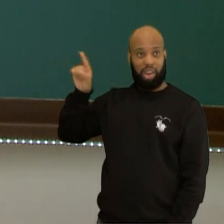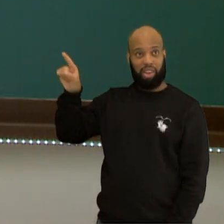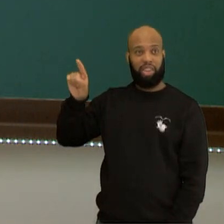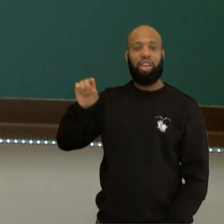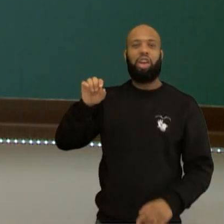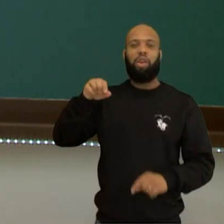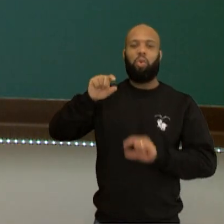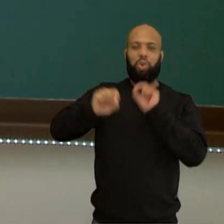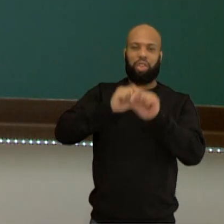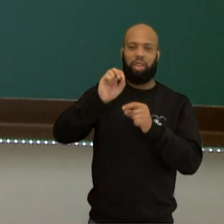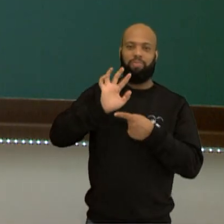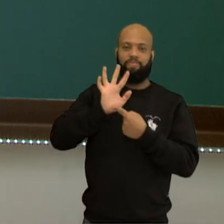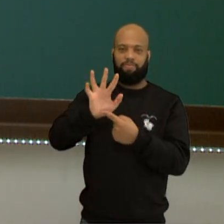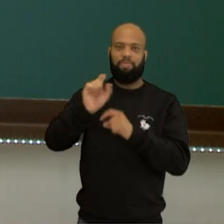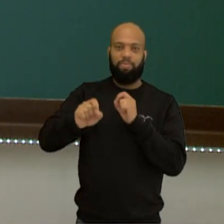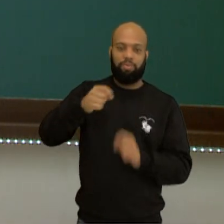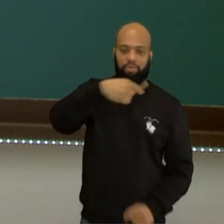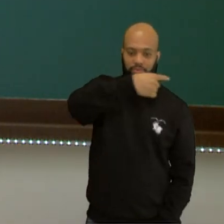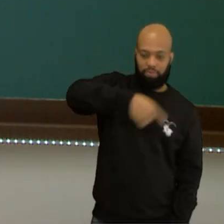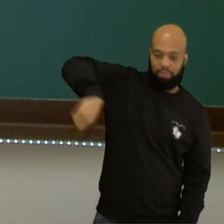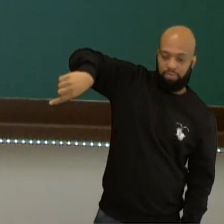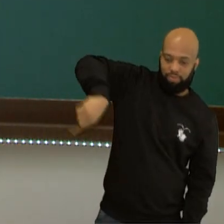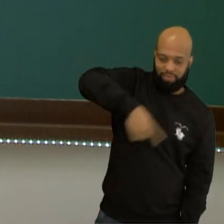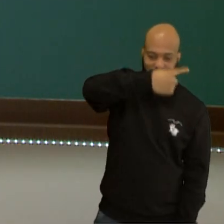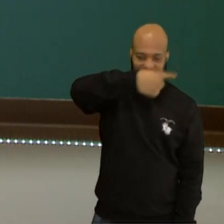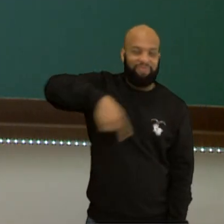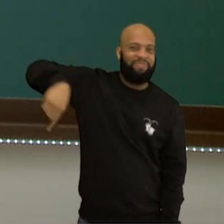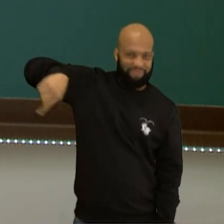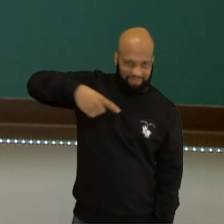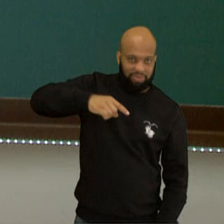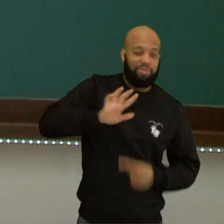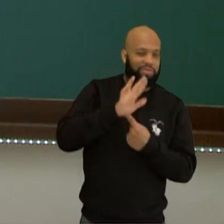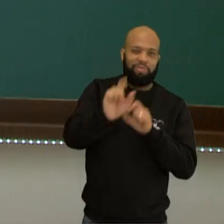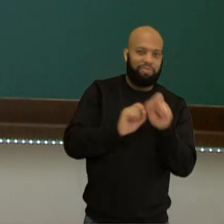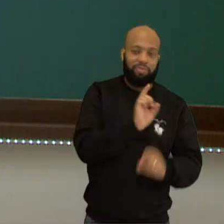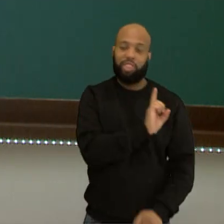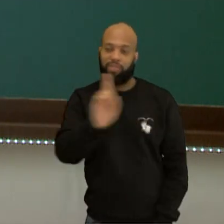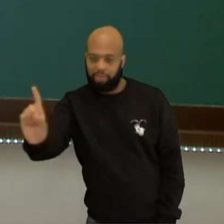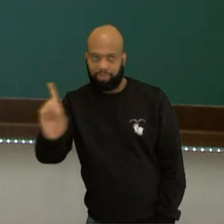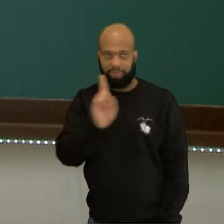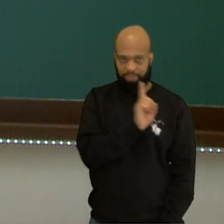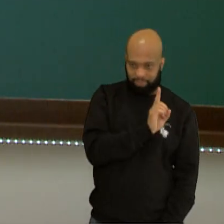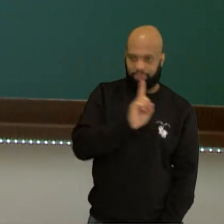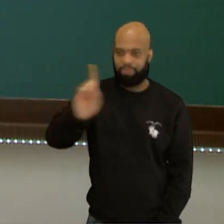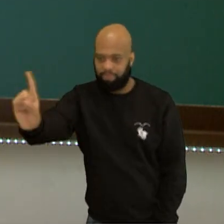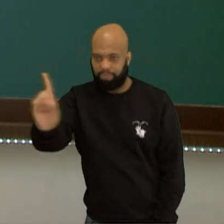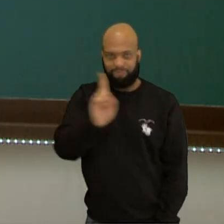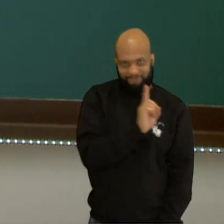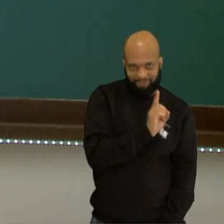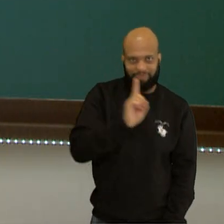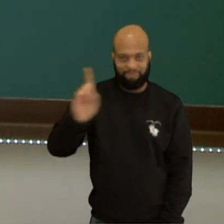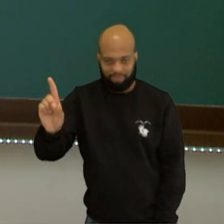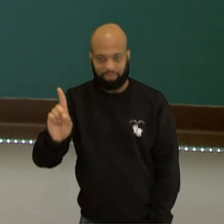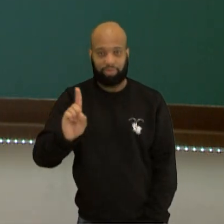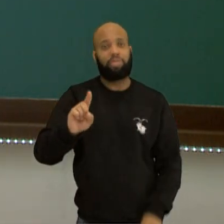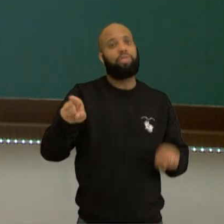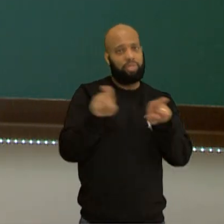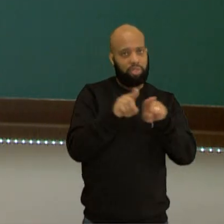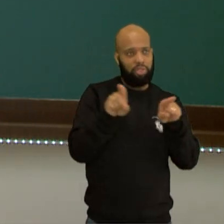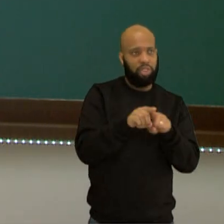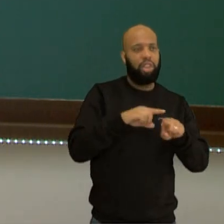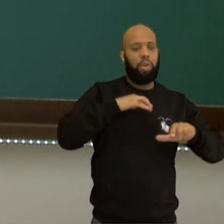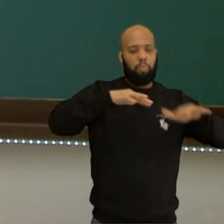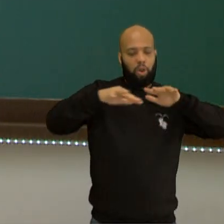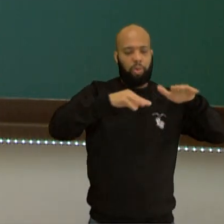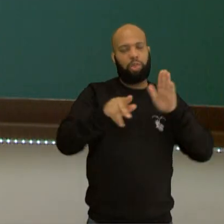do pêndulo, que é todo dia as pessoas vão e vêm. Isso é um deslocamento de população,